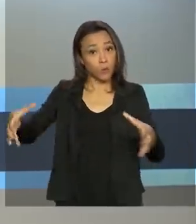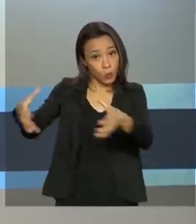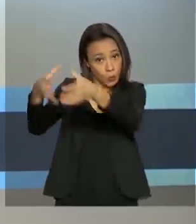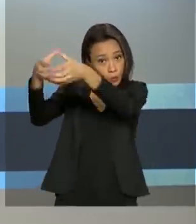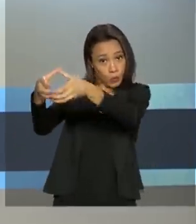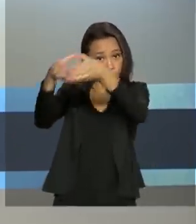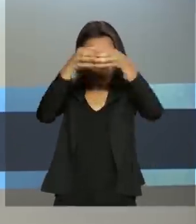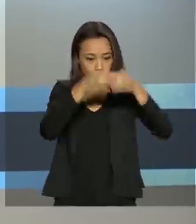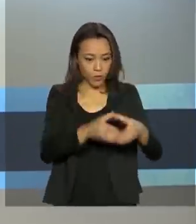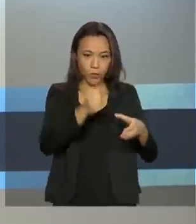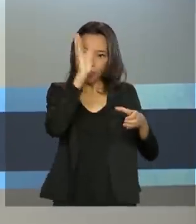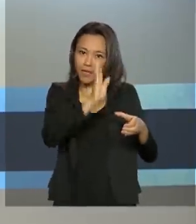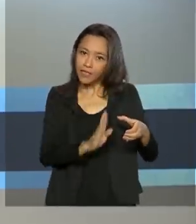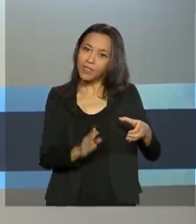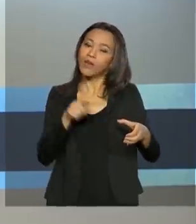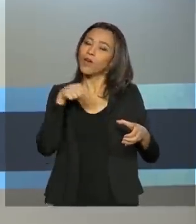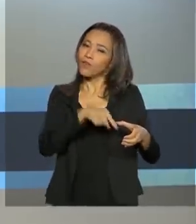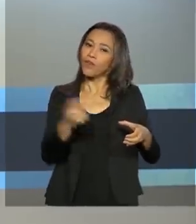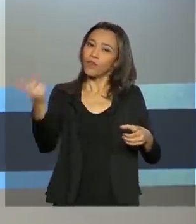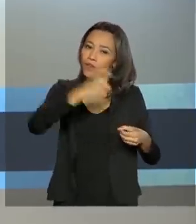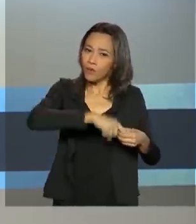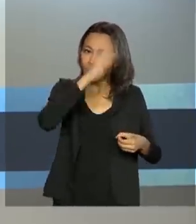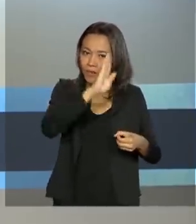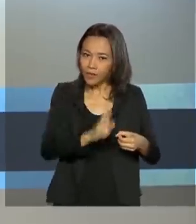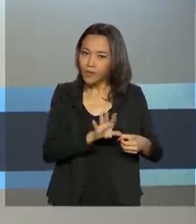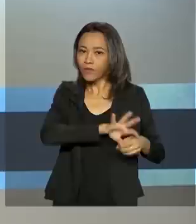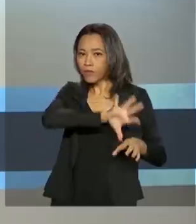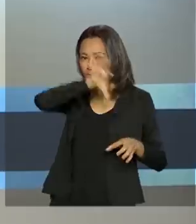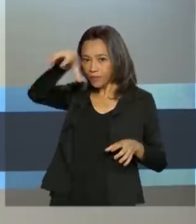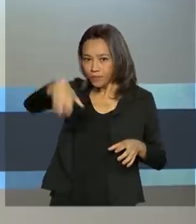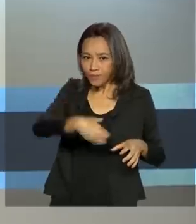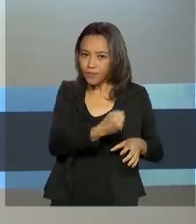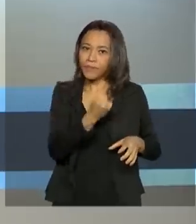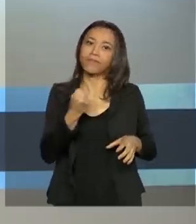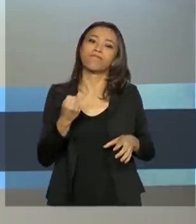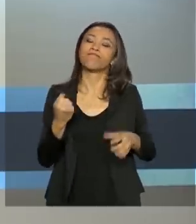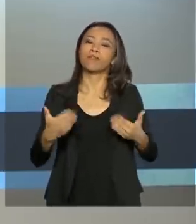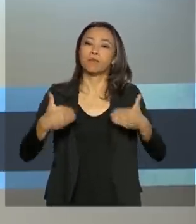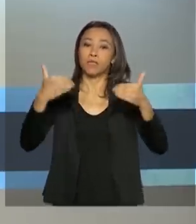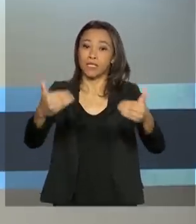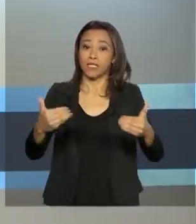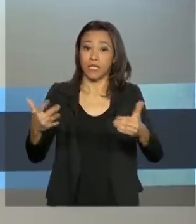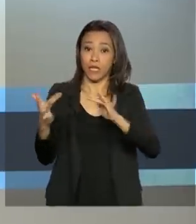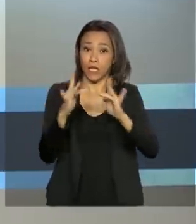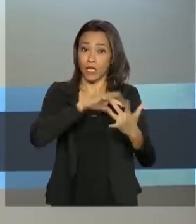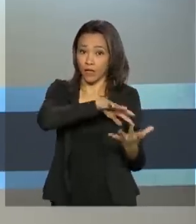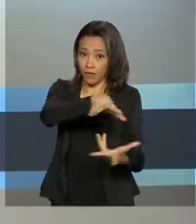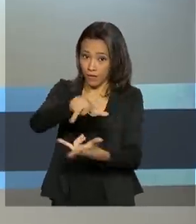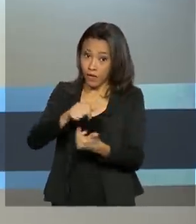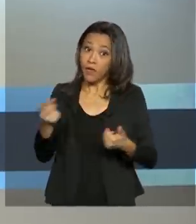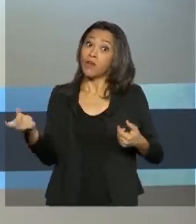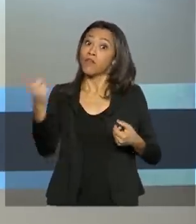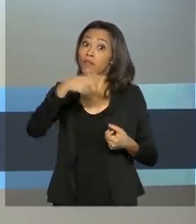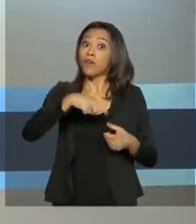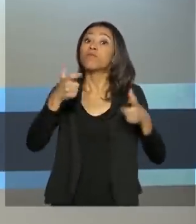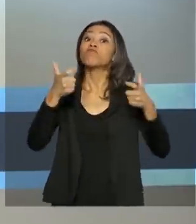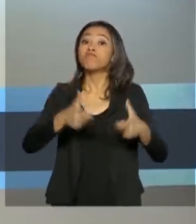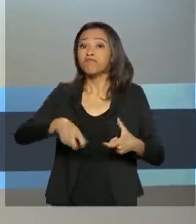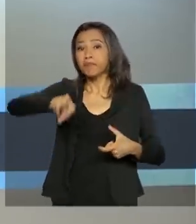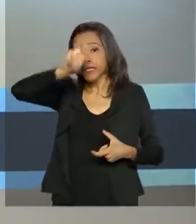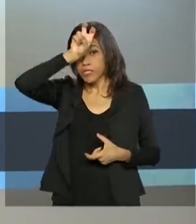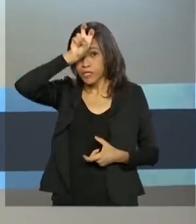foi repatriado em voo fretado pelo ministério das relações exteriores desta vez o voo veio de cairo no egito